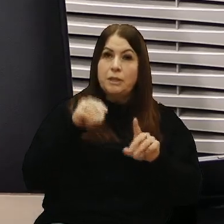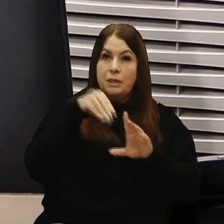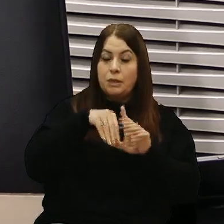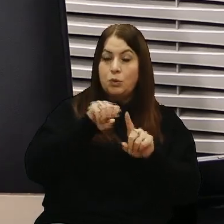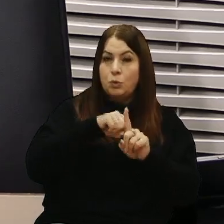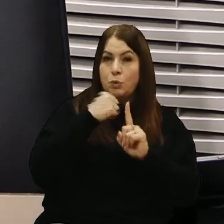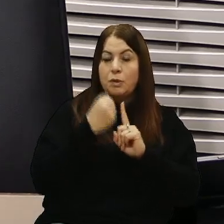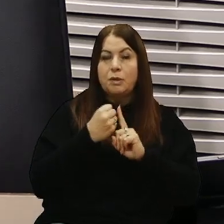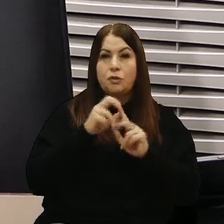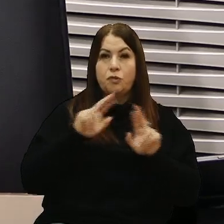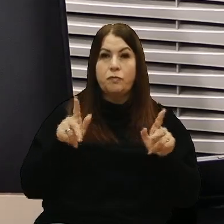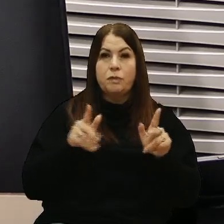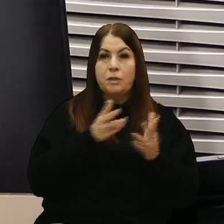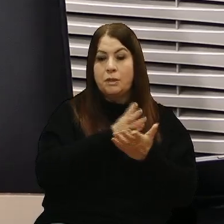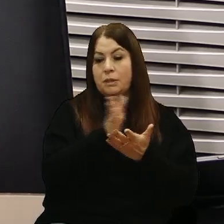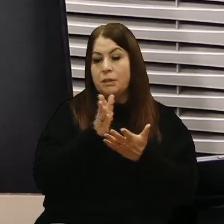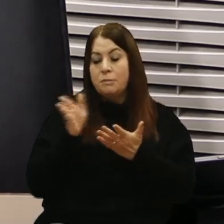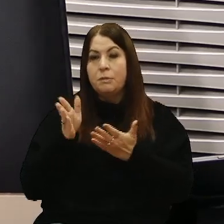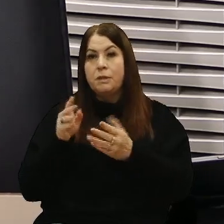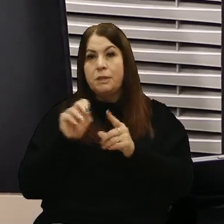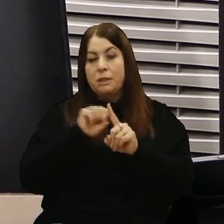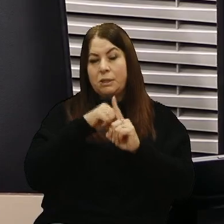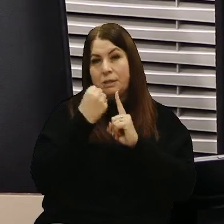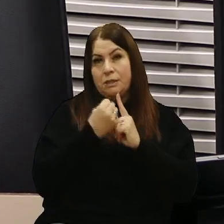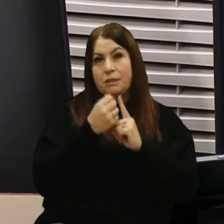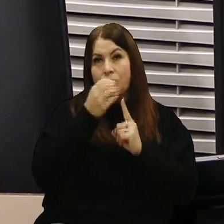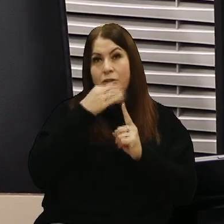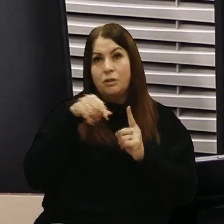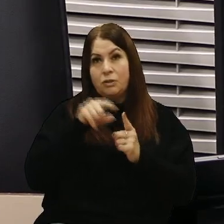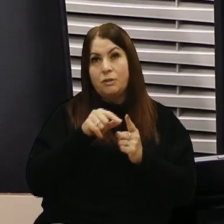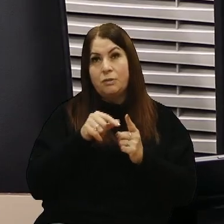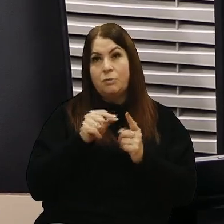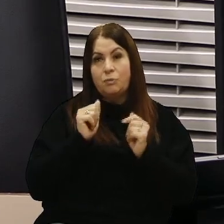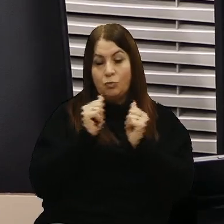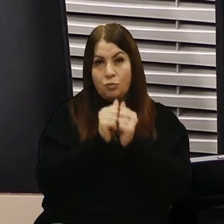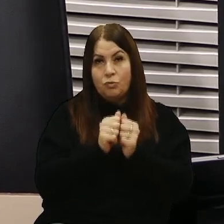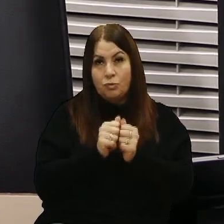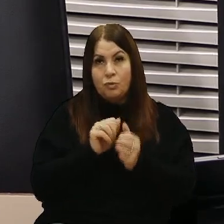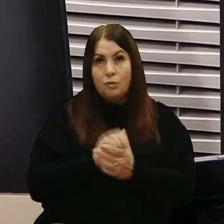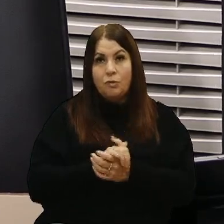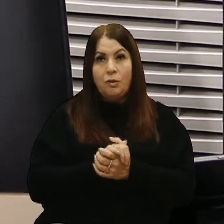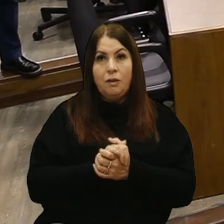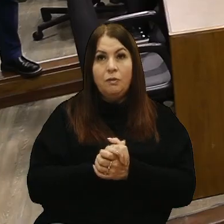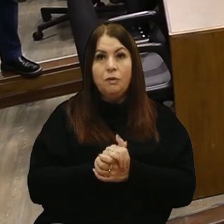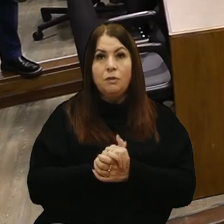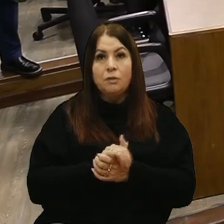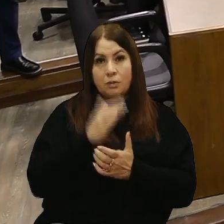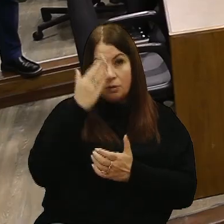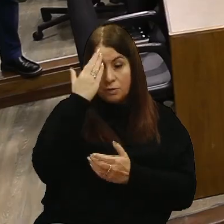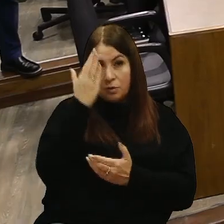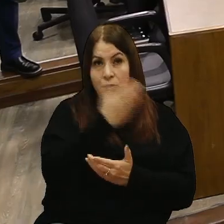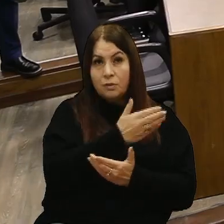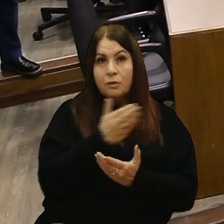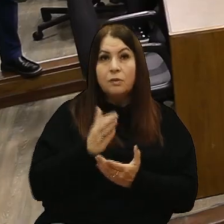sociedade em diversos campos da nossa sociedade caxiense. Tamo junto. Obrigado,